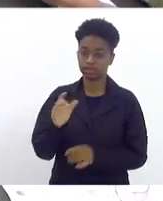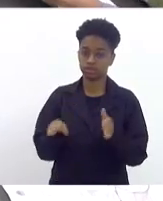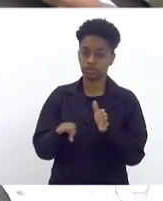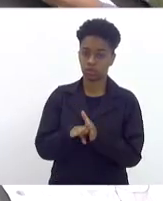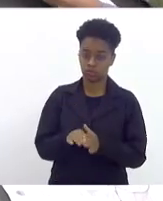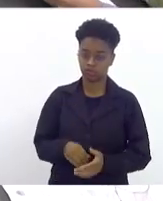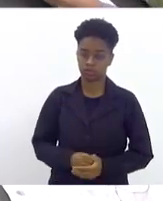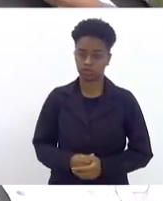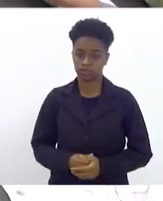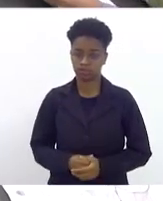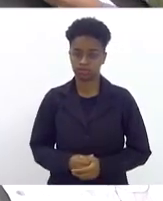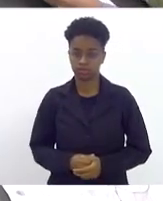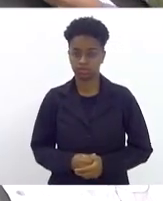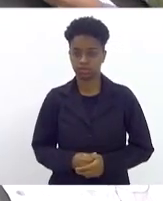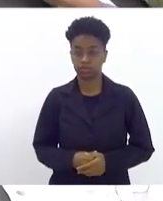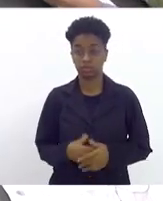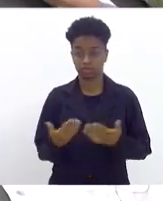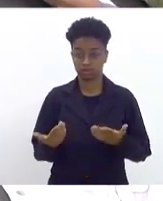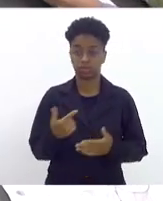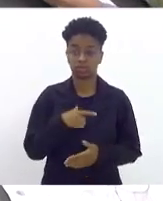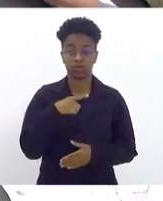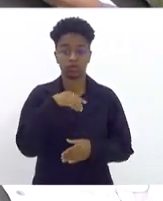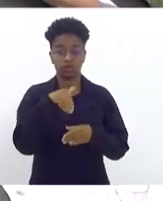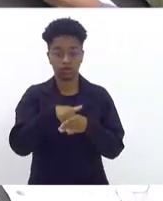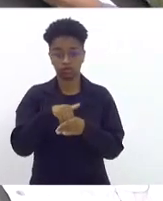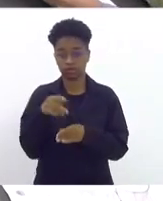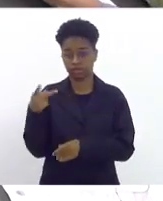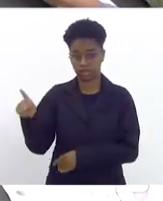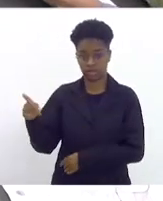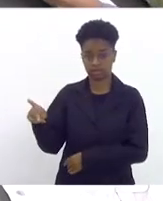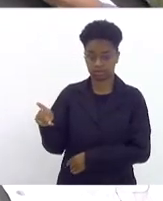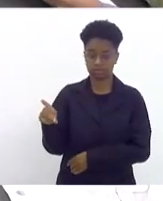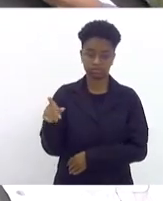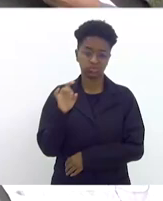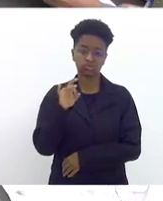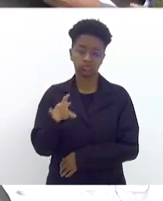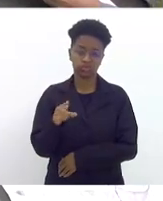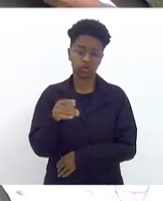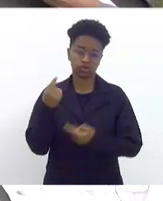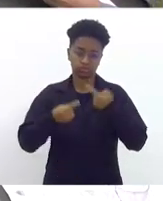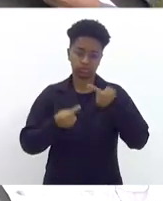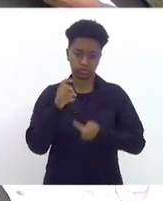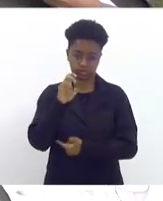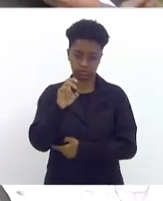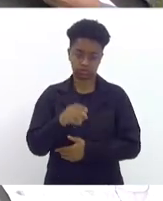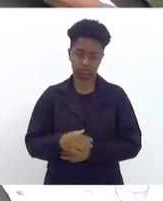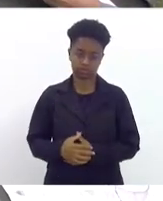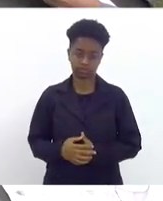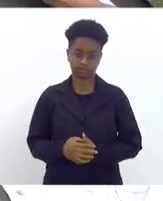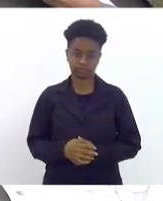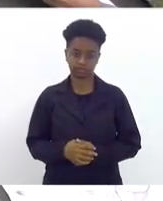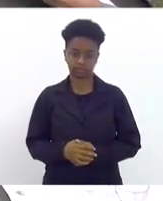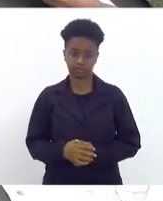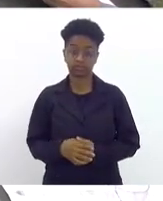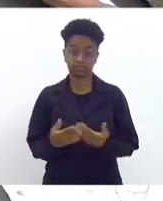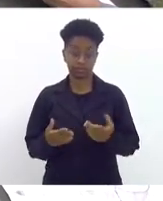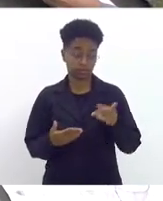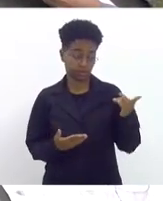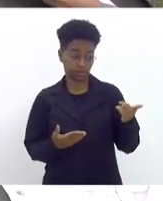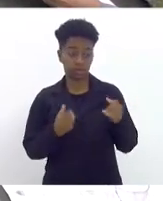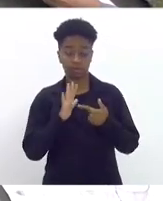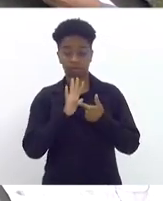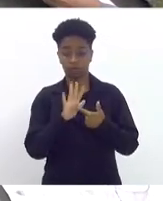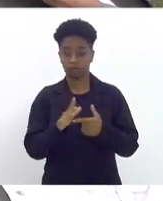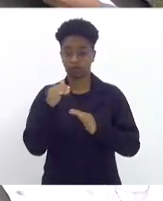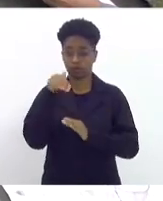separado né eu tô até com voto domingo só para te matar cinco o Deputado Luiz Paulo ia apresentar o seu